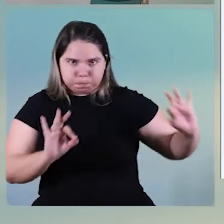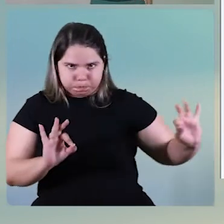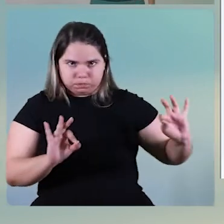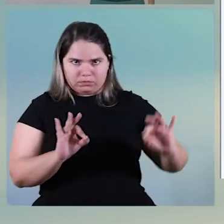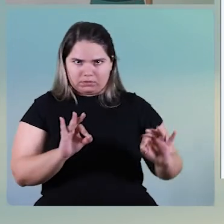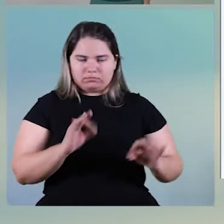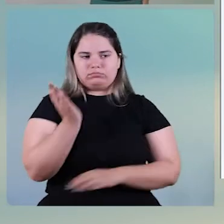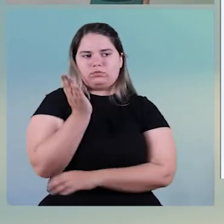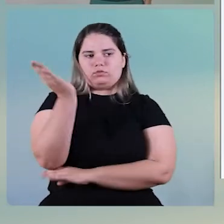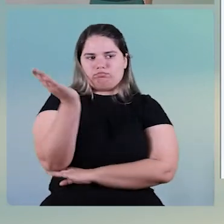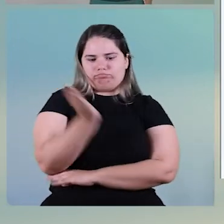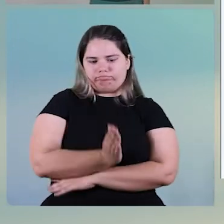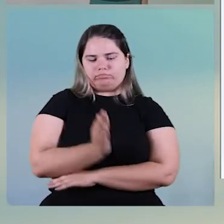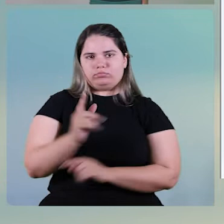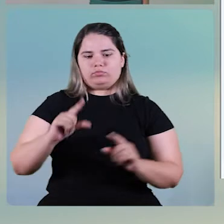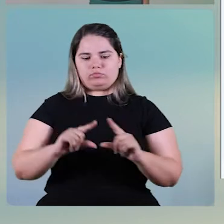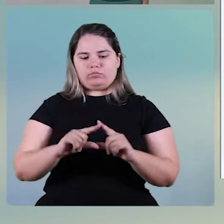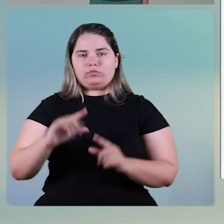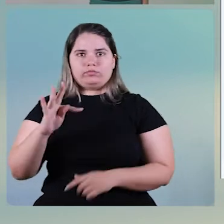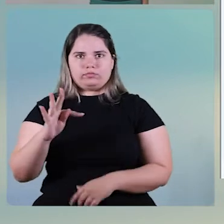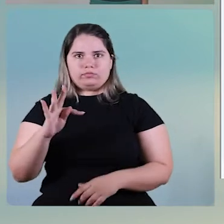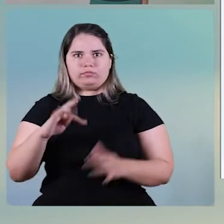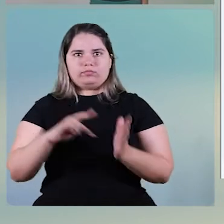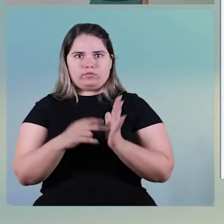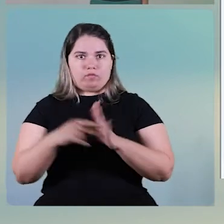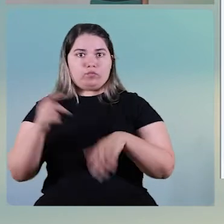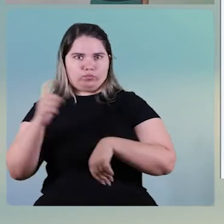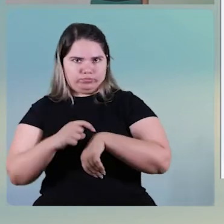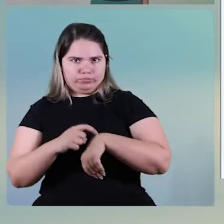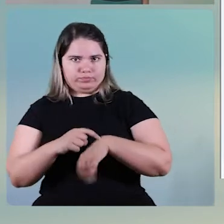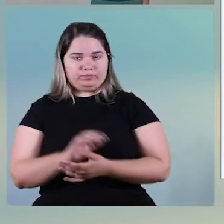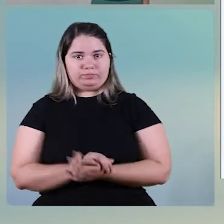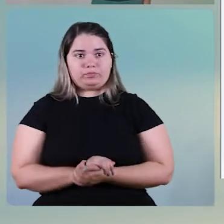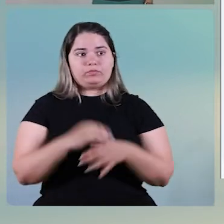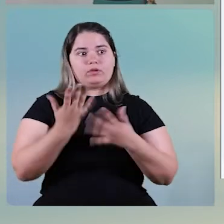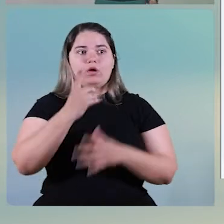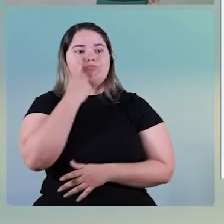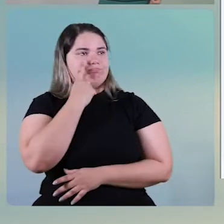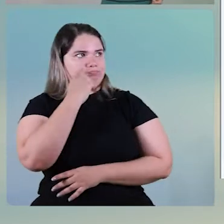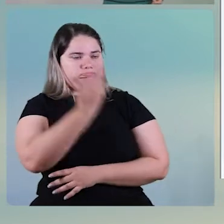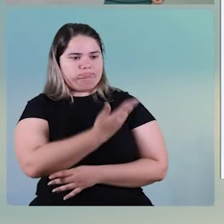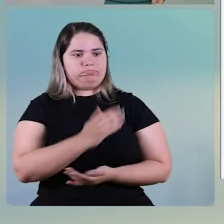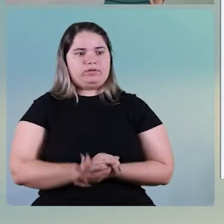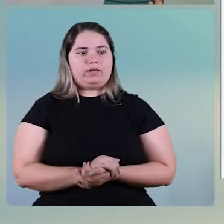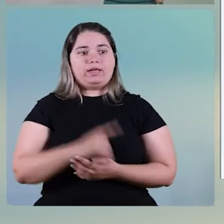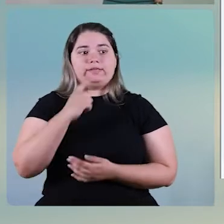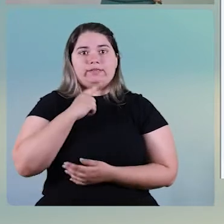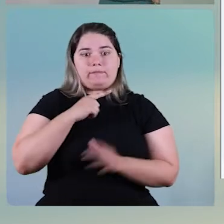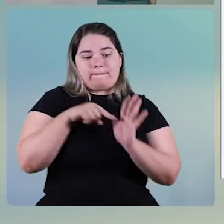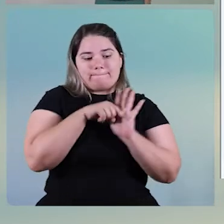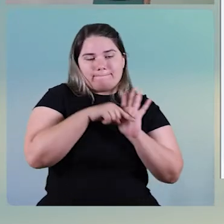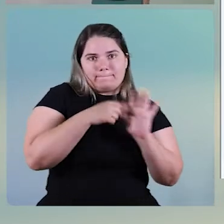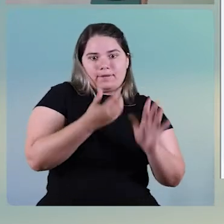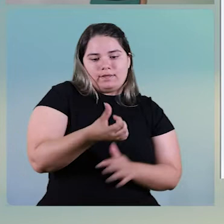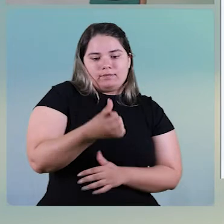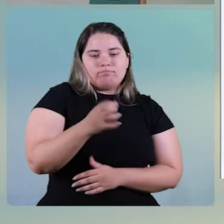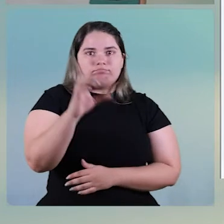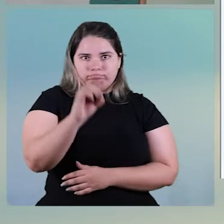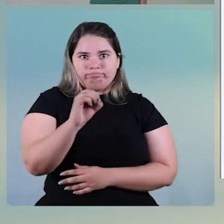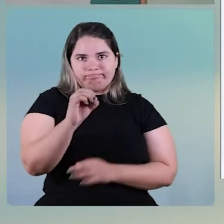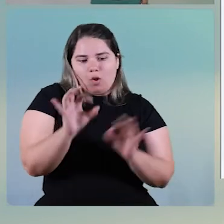o deslocamento foi menos 60. E o tempo foram 40